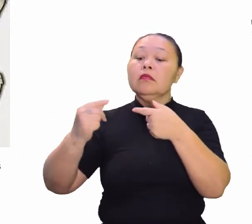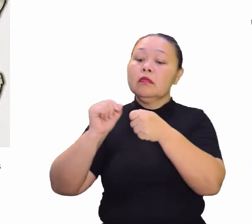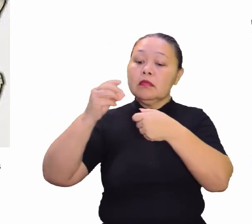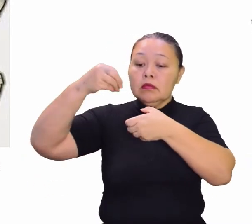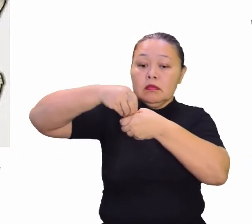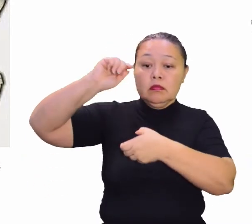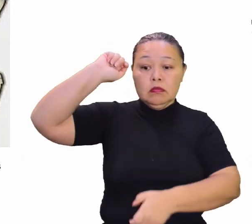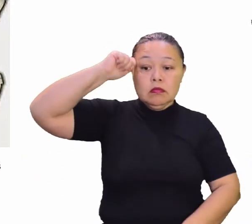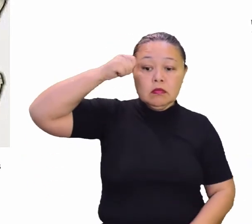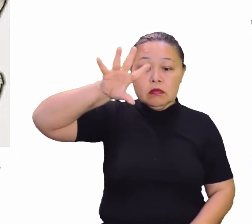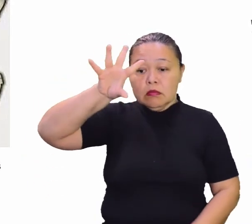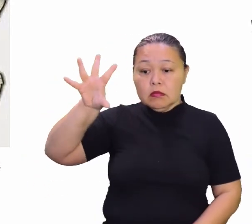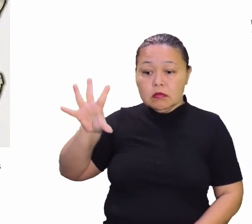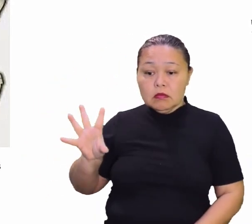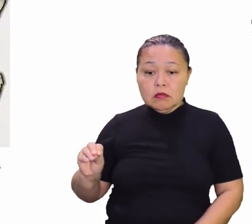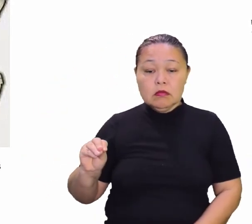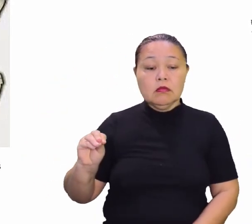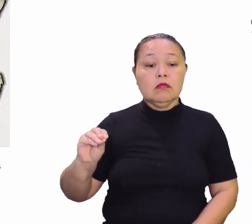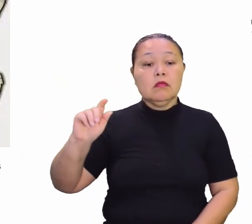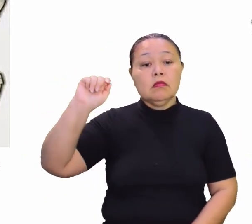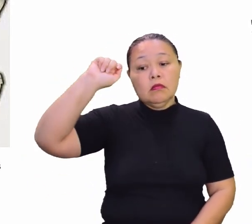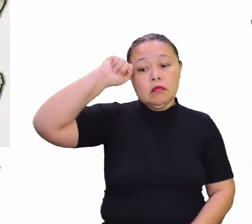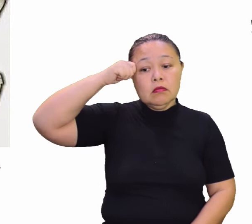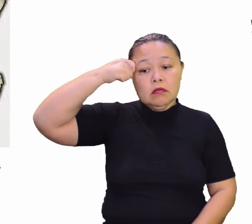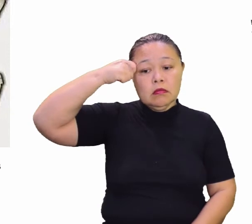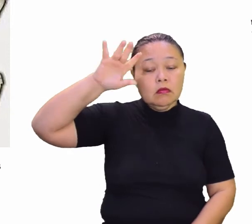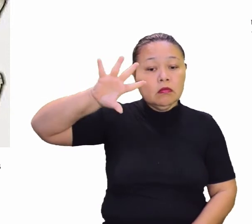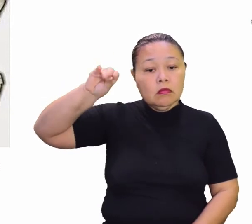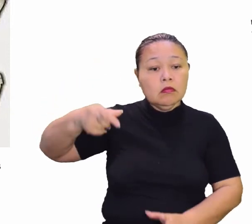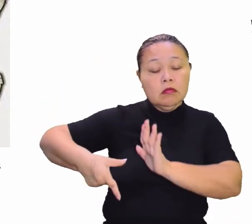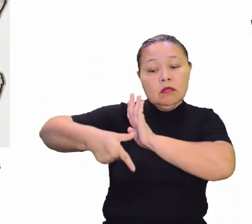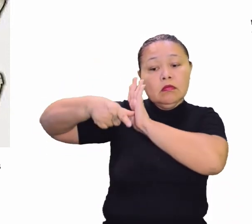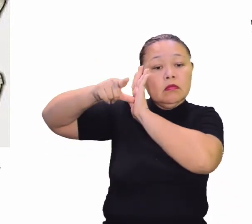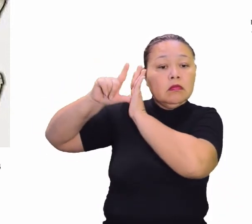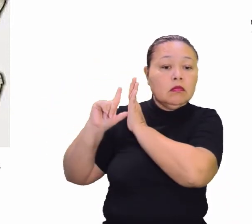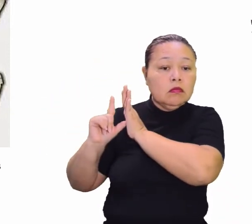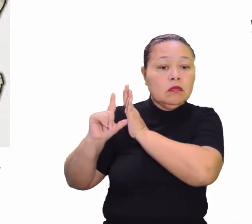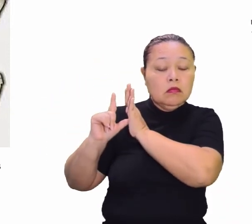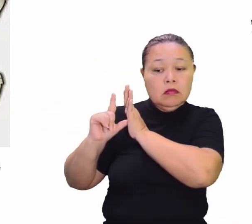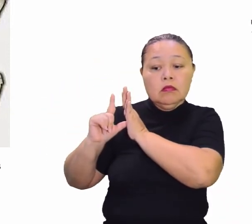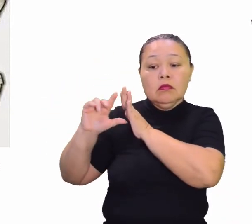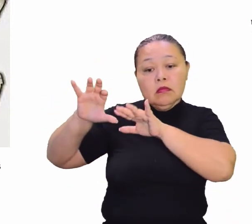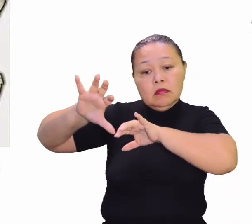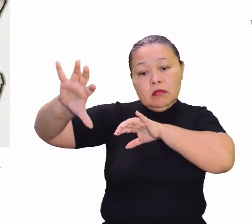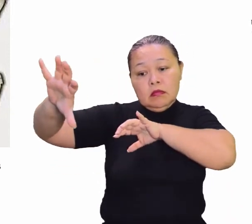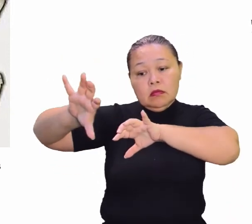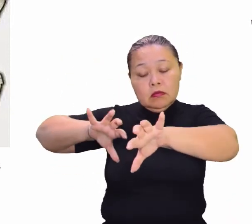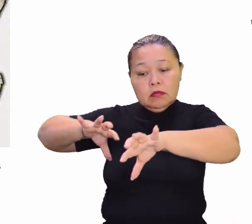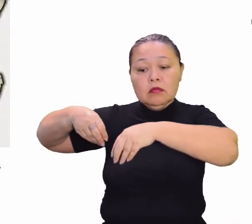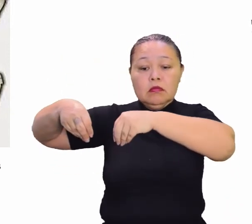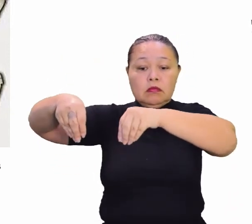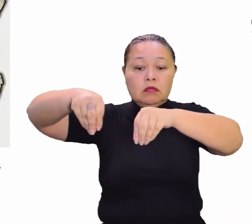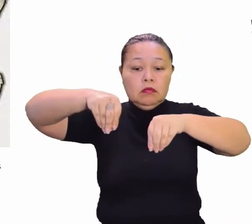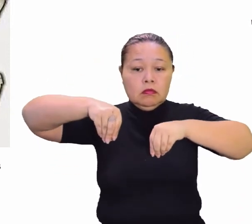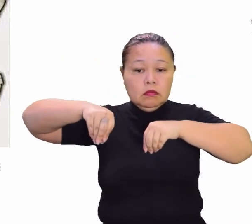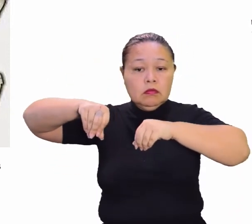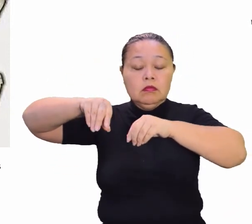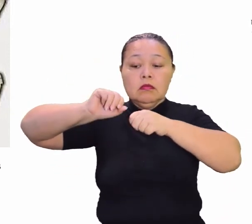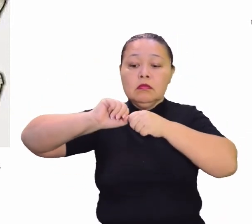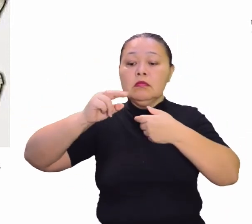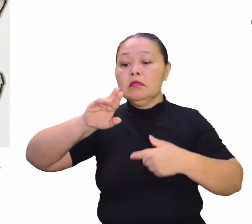África. Então, essa que era a África antes mesmo da divisão, né, do território lá